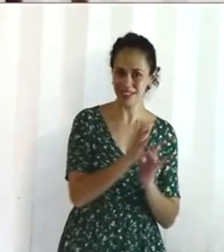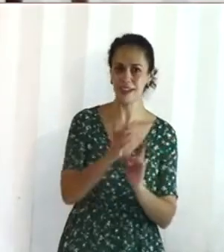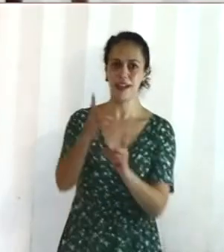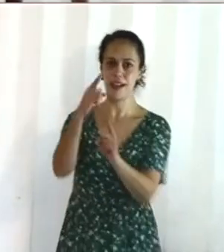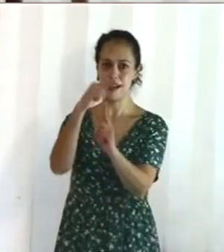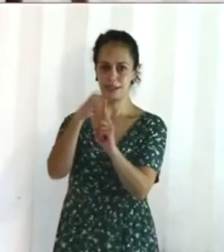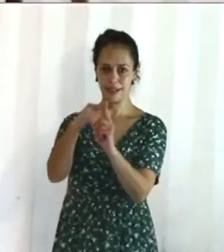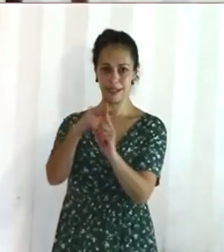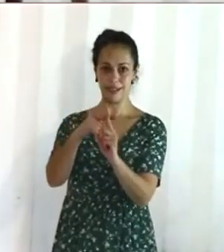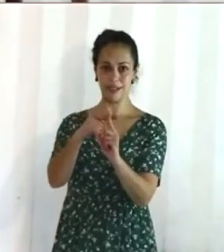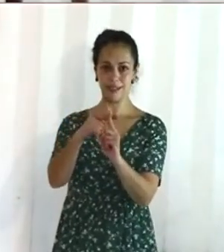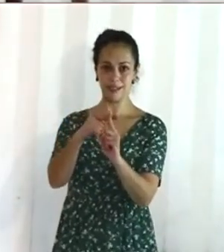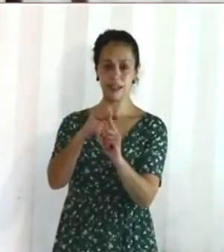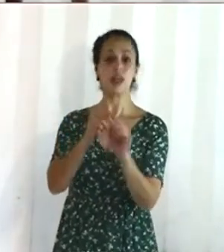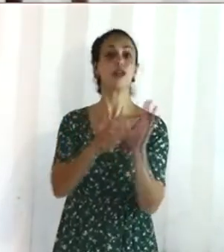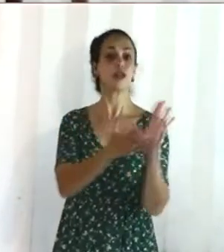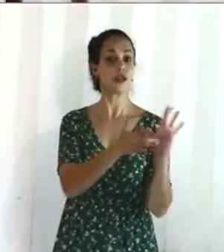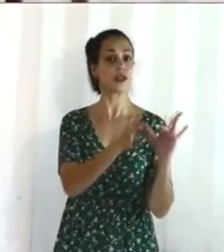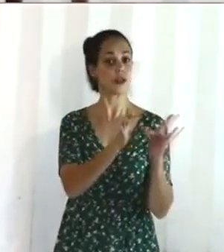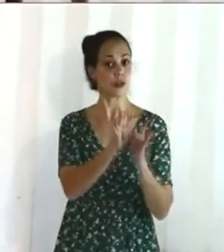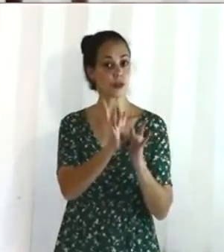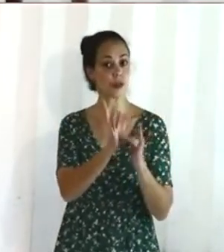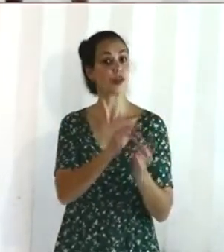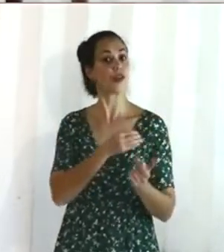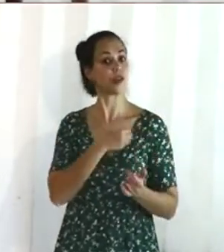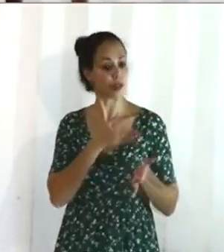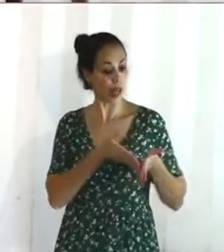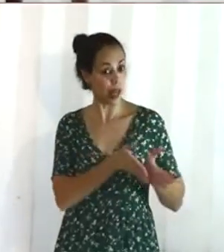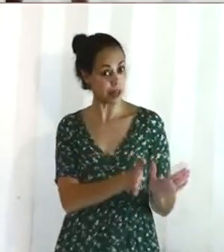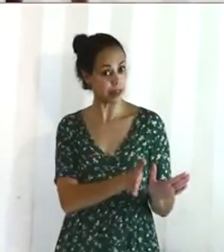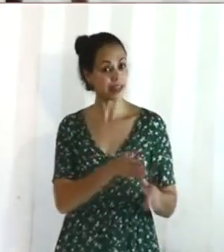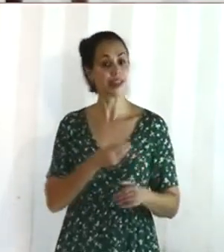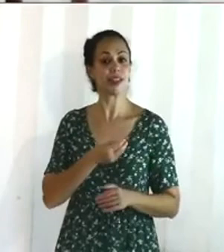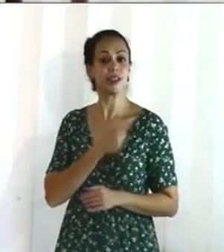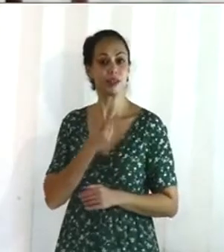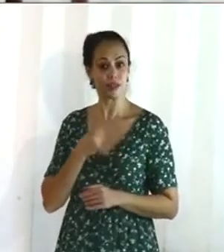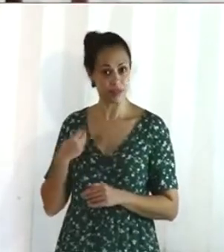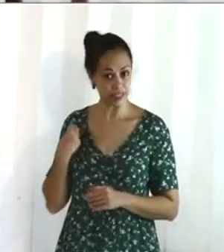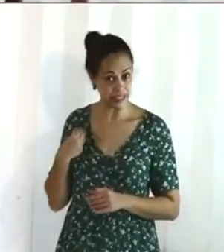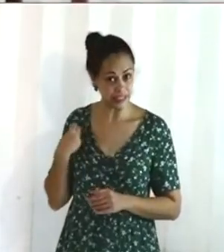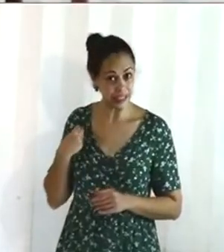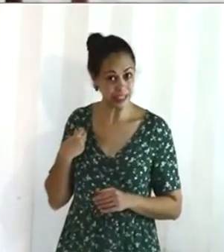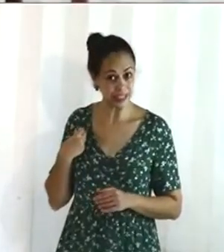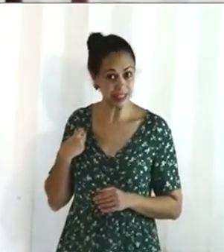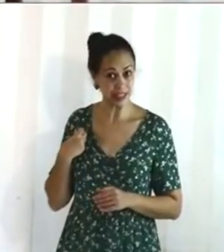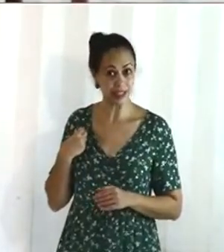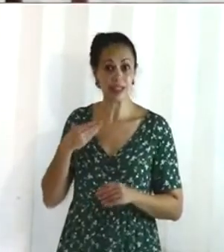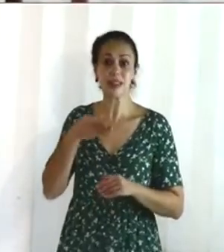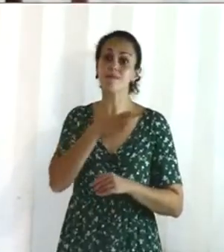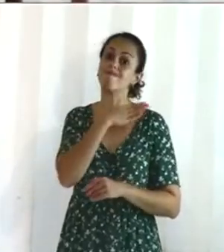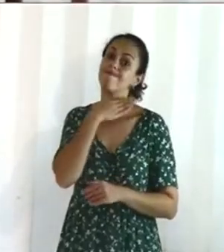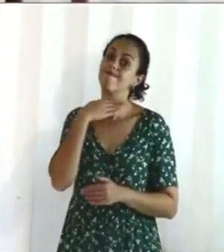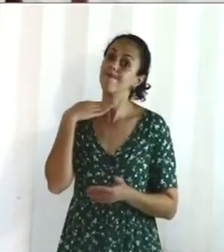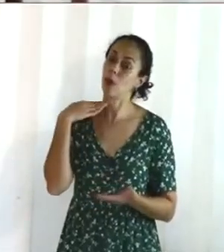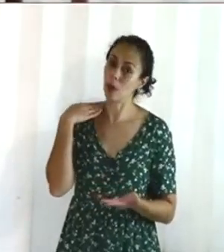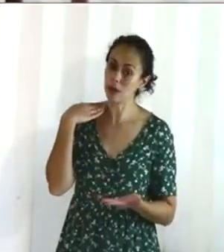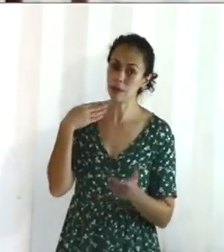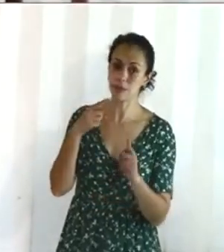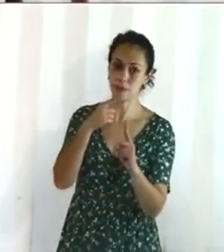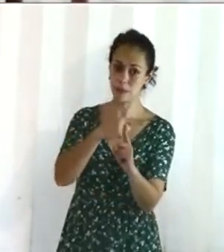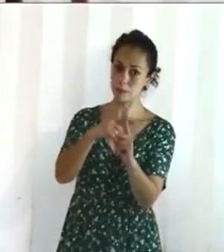esse Jesus que nasceu, viveu, morreu, para nos substituir na cruz, porque nós éramos